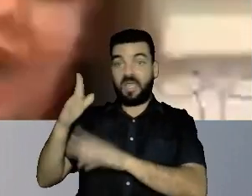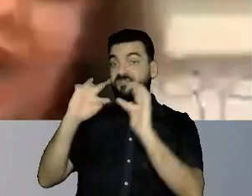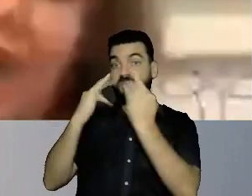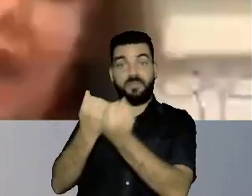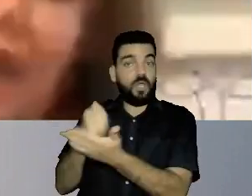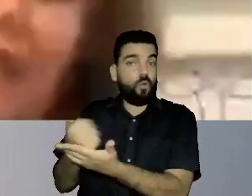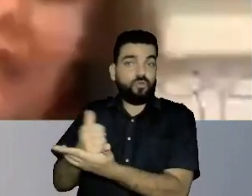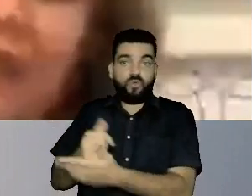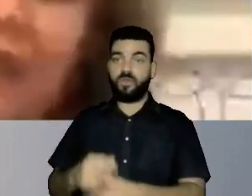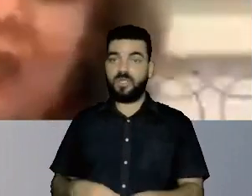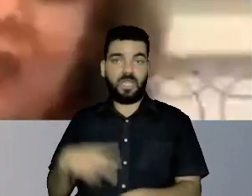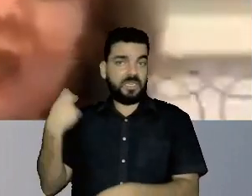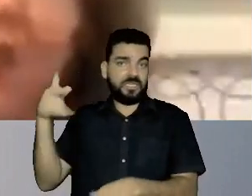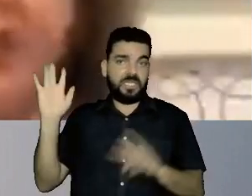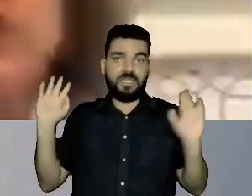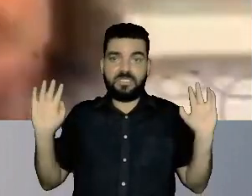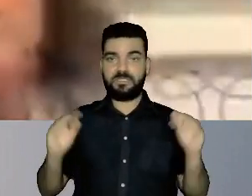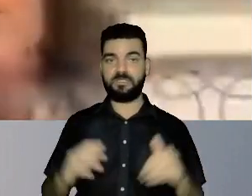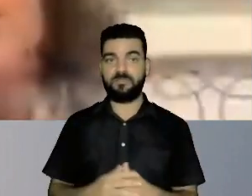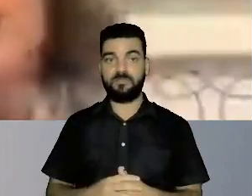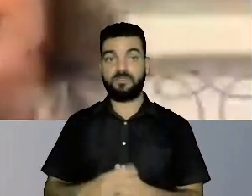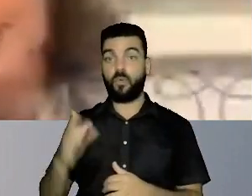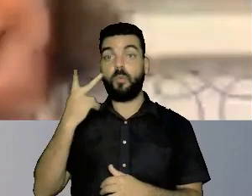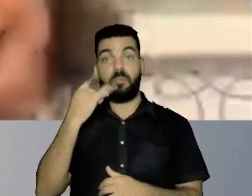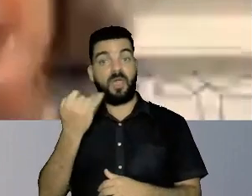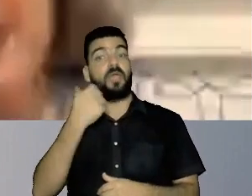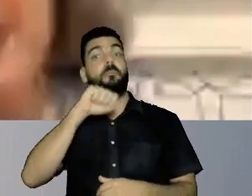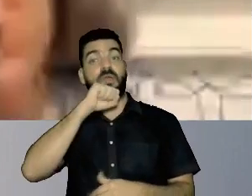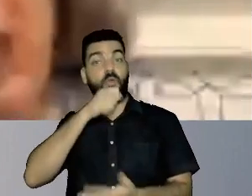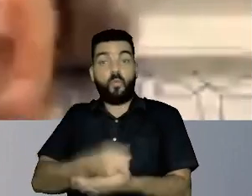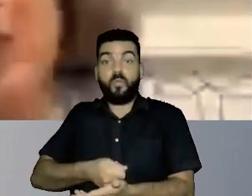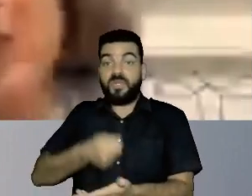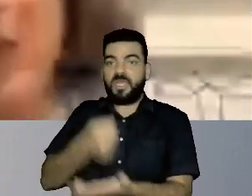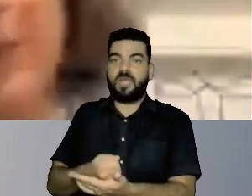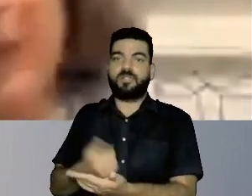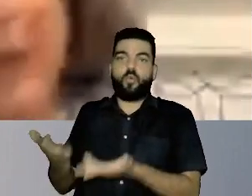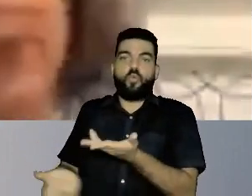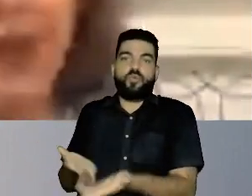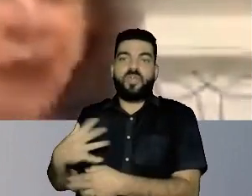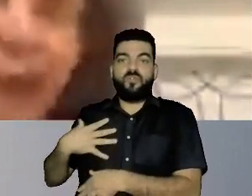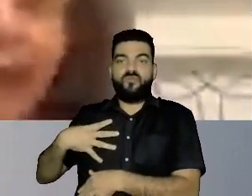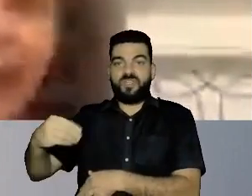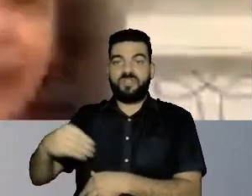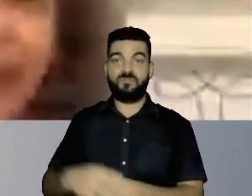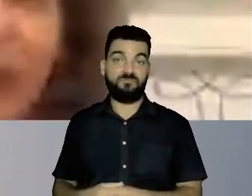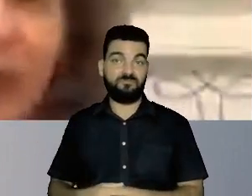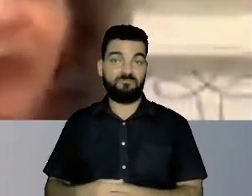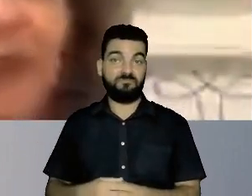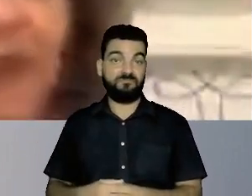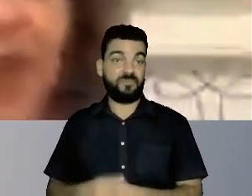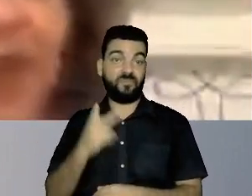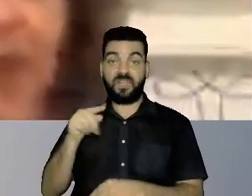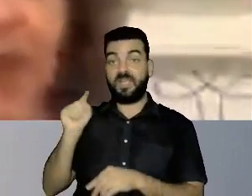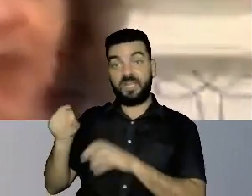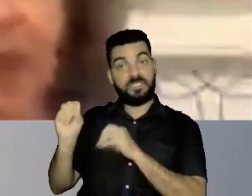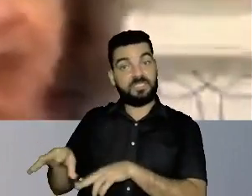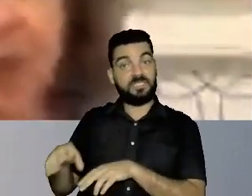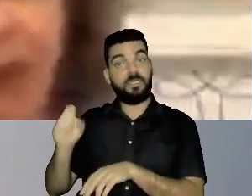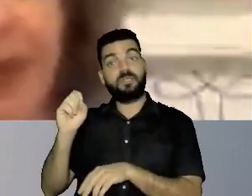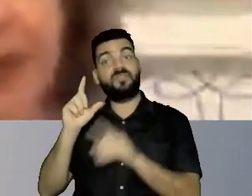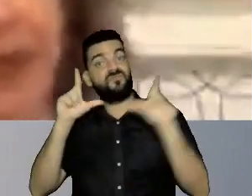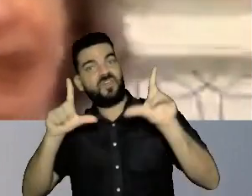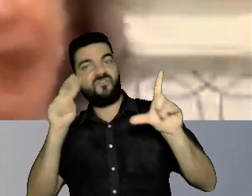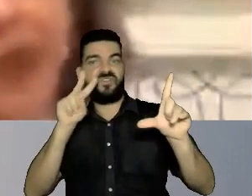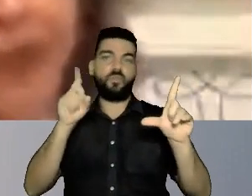olha, as decisões sobre liberdade cultural são primeiro da família, do núcleo familiar. Então,